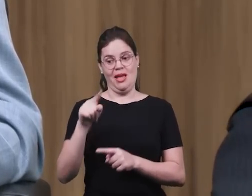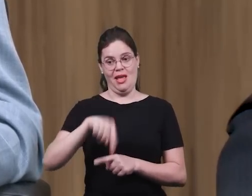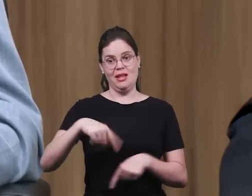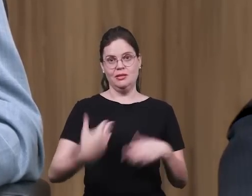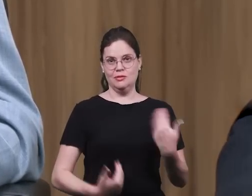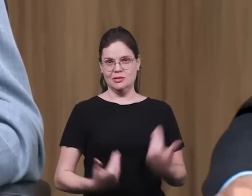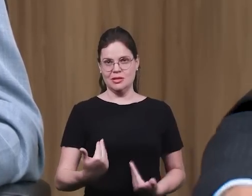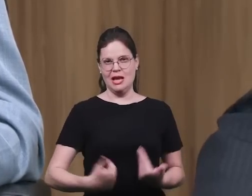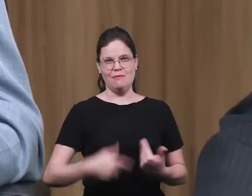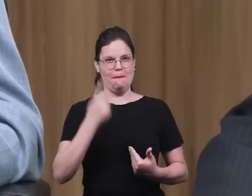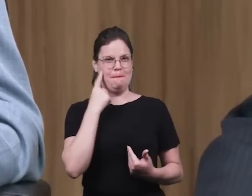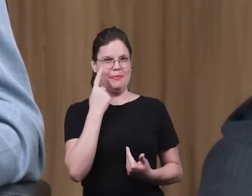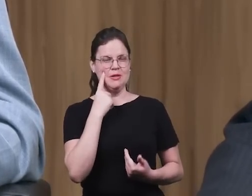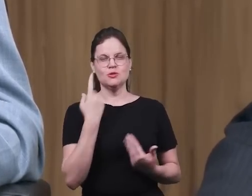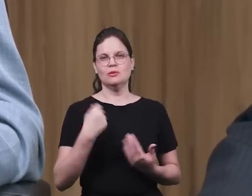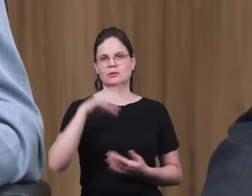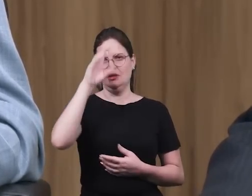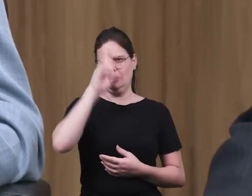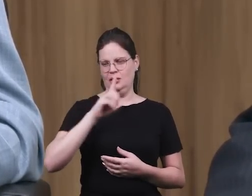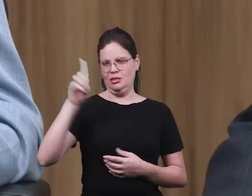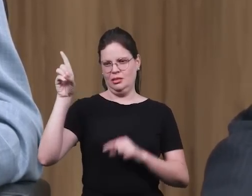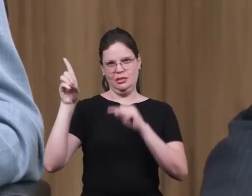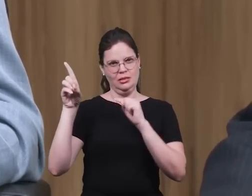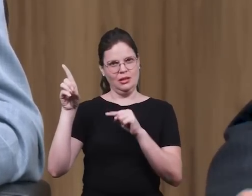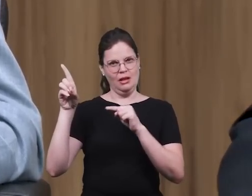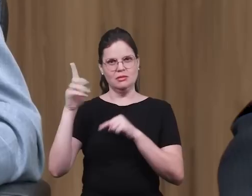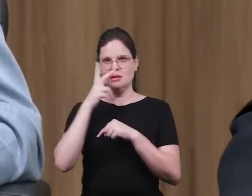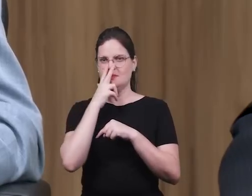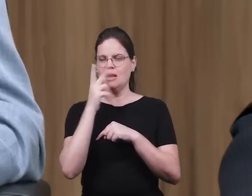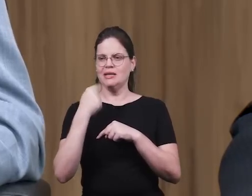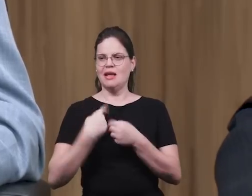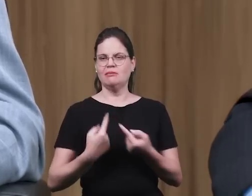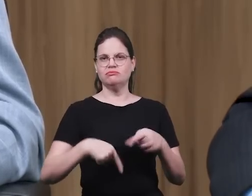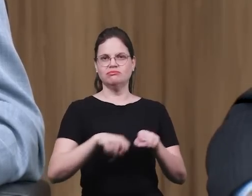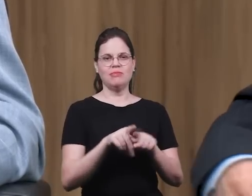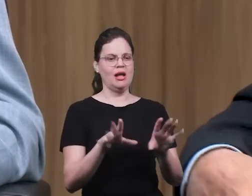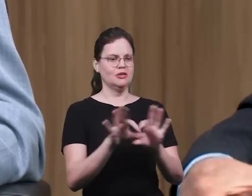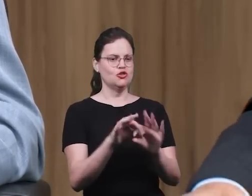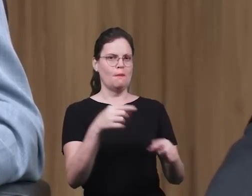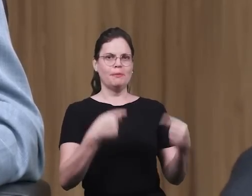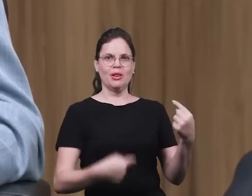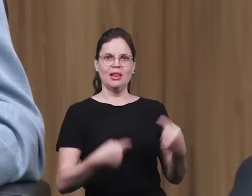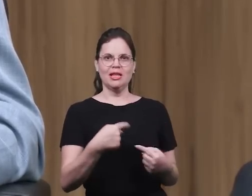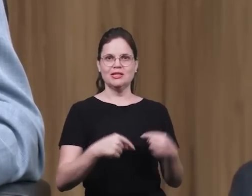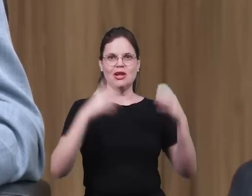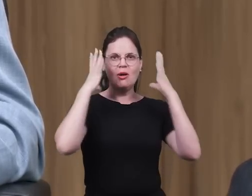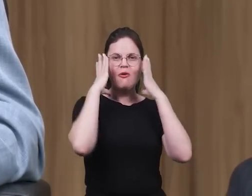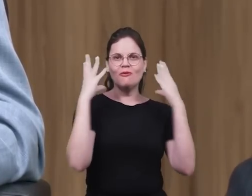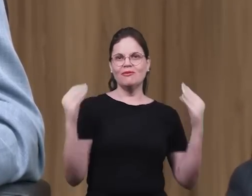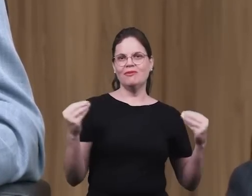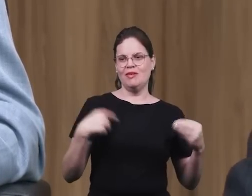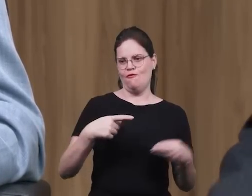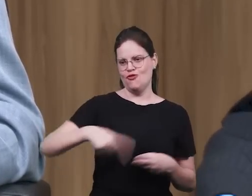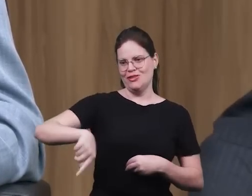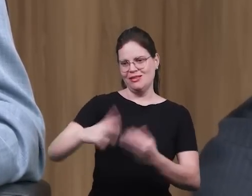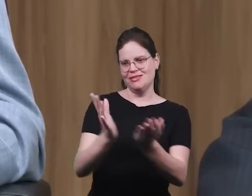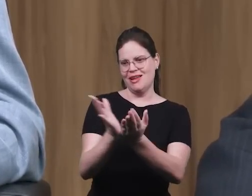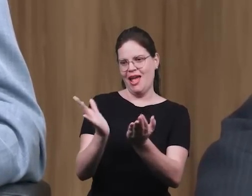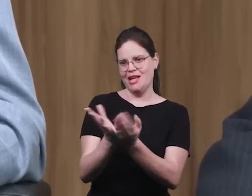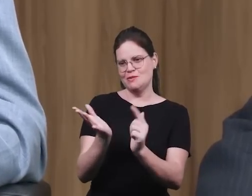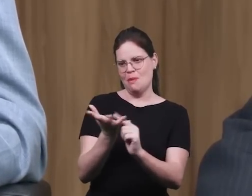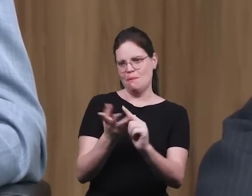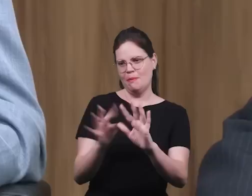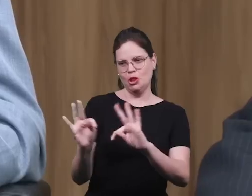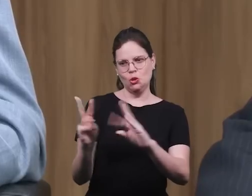que o nosso Deus era o Deus de política e que Deus estava precisando de fazer um reino aqui, né?